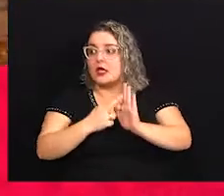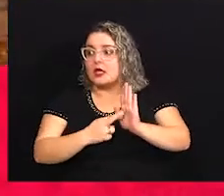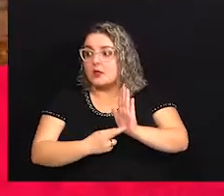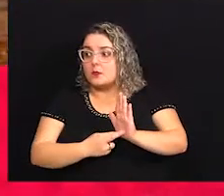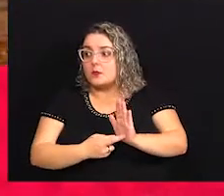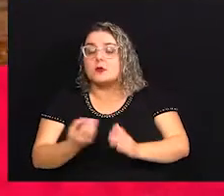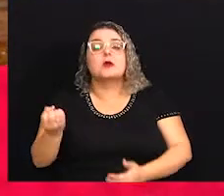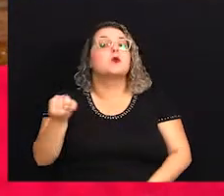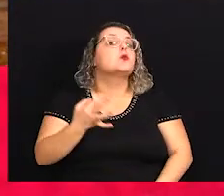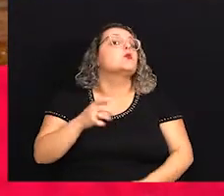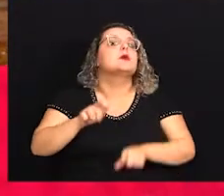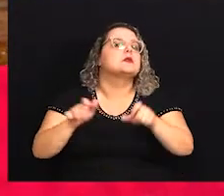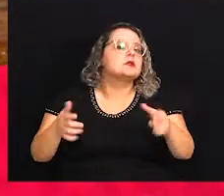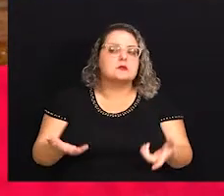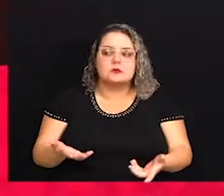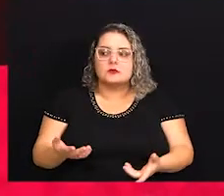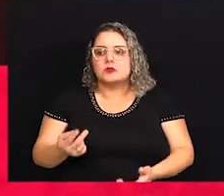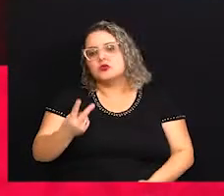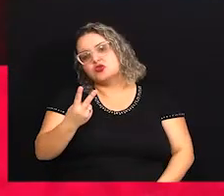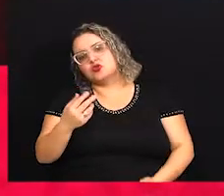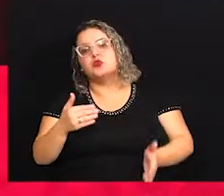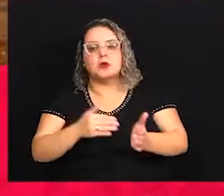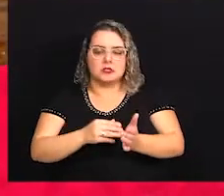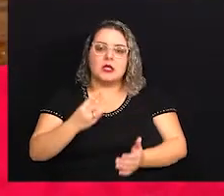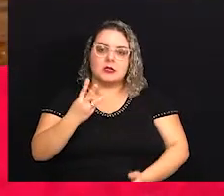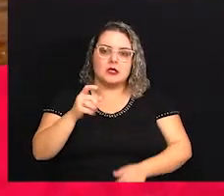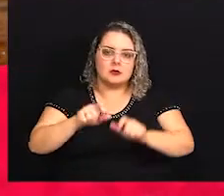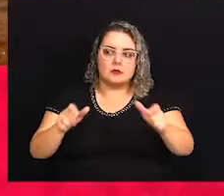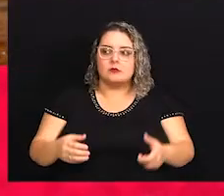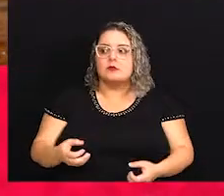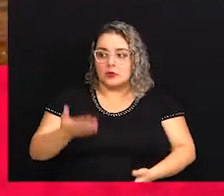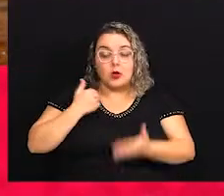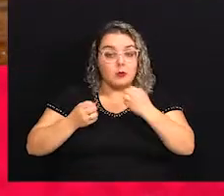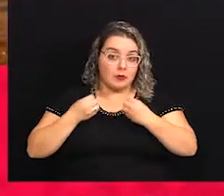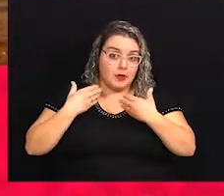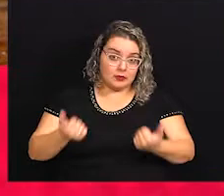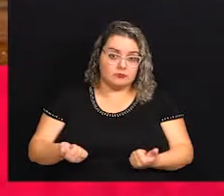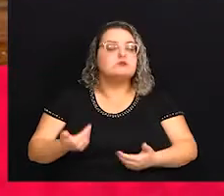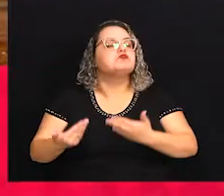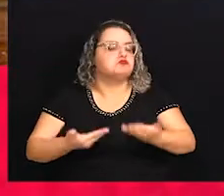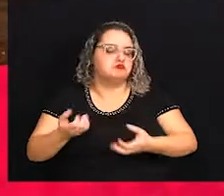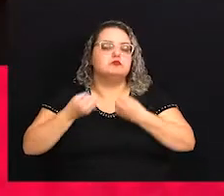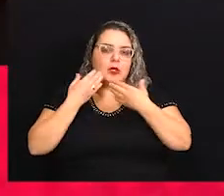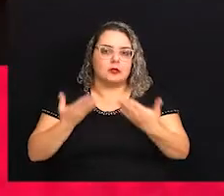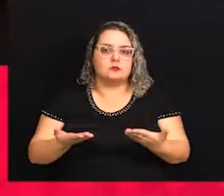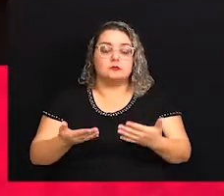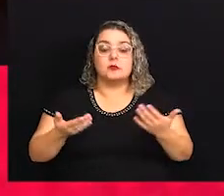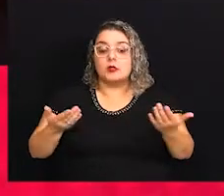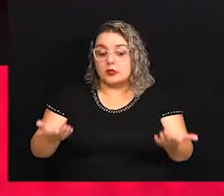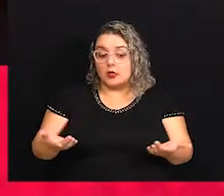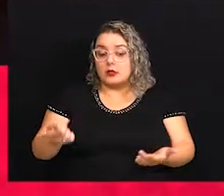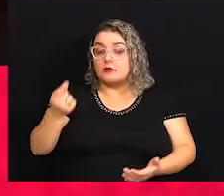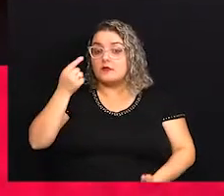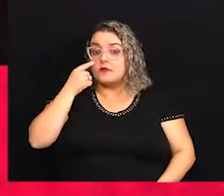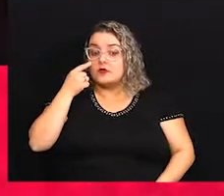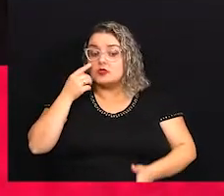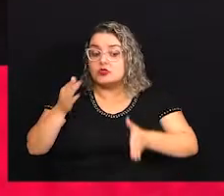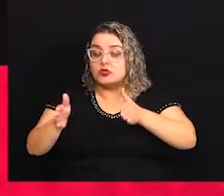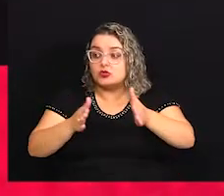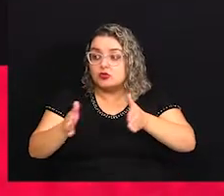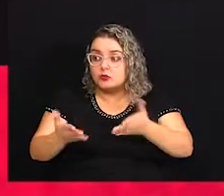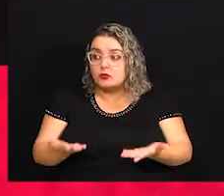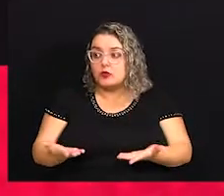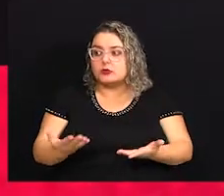gente, ela vai render pra quantas pessoas? De 2 a 3 pessoas. Bastante. Pra comer bem. Bem servido. Bem servida. E aí, olha só,